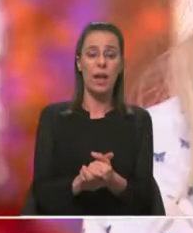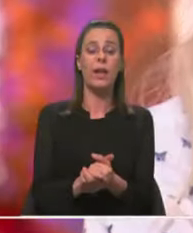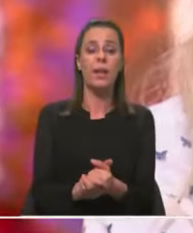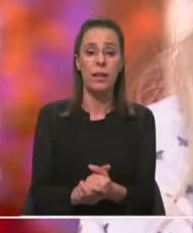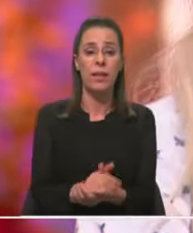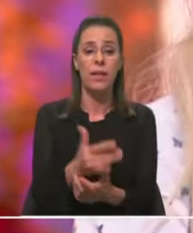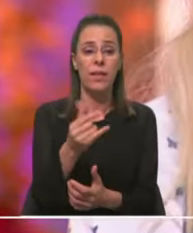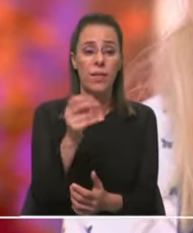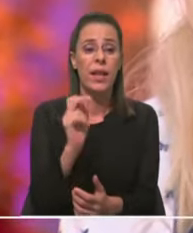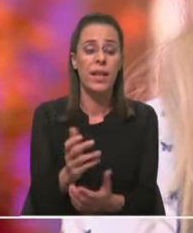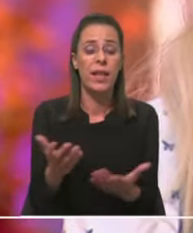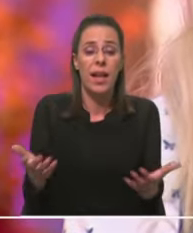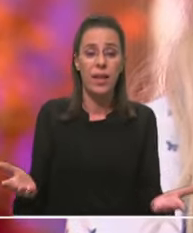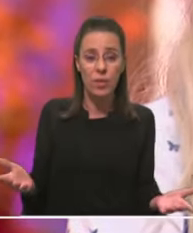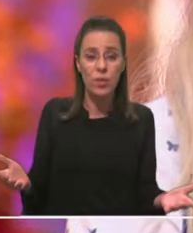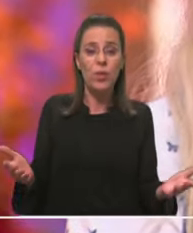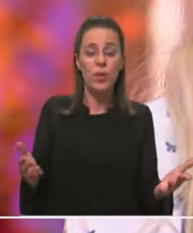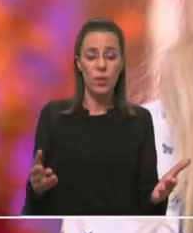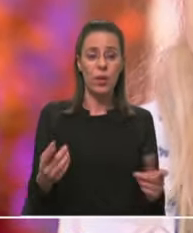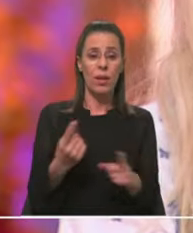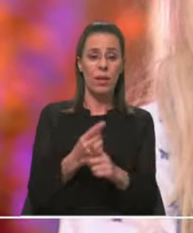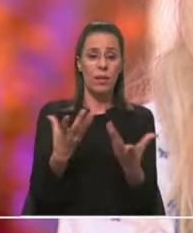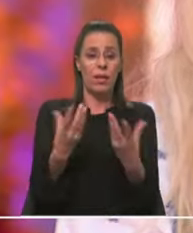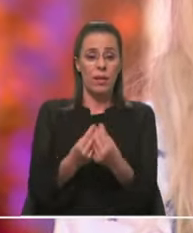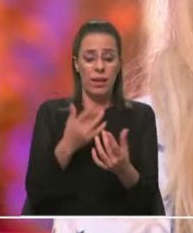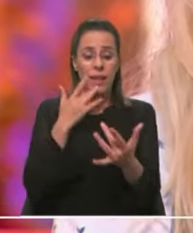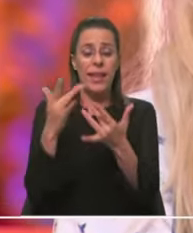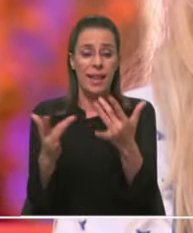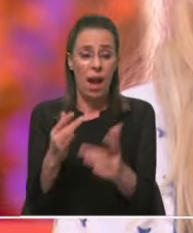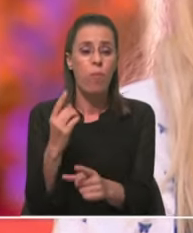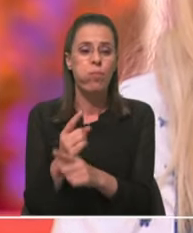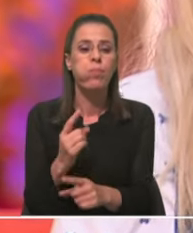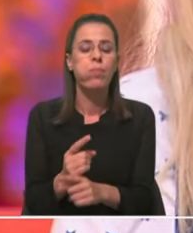imagino que Sim. 20 anos também de coabitação teatral, não